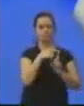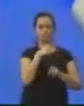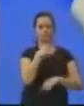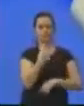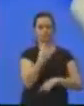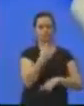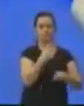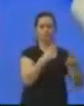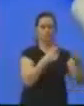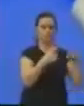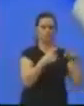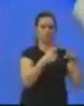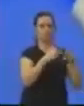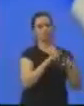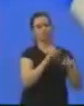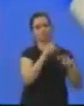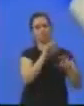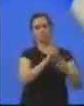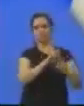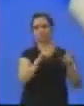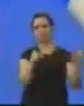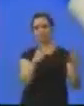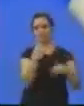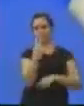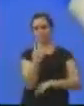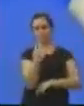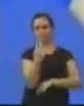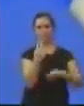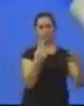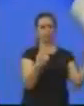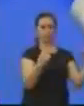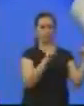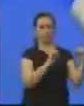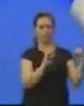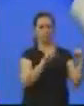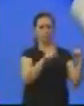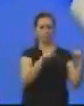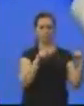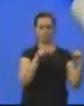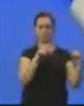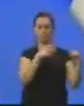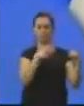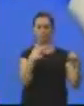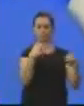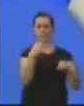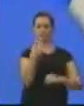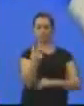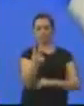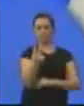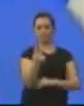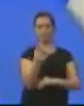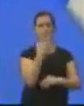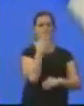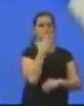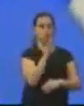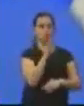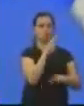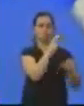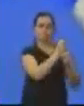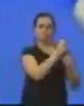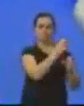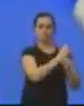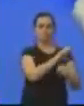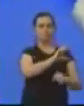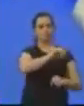se o x é diferente de 2, e 0 se o x é igual a 2. E aí eu peço para calcular o limite